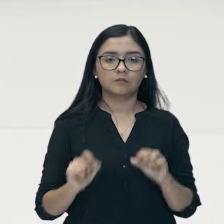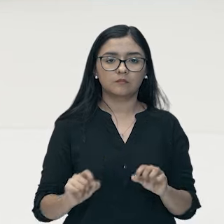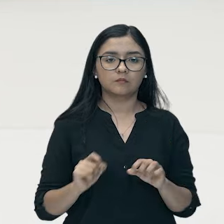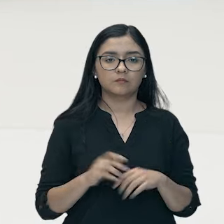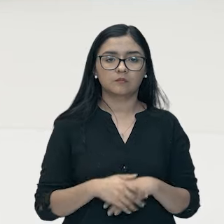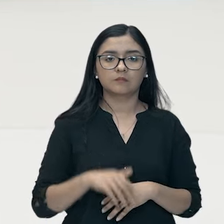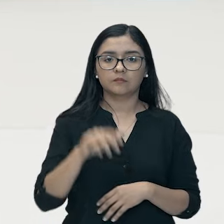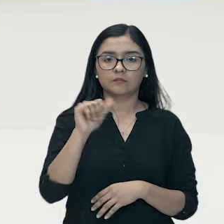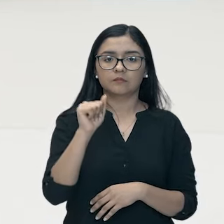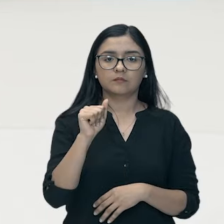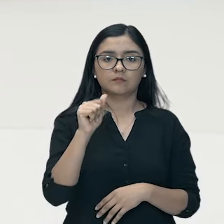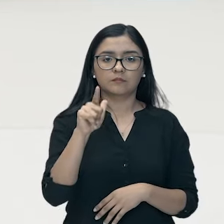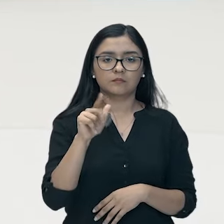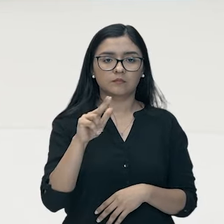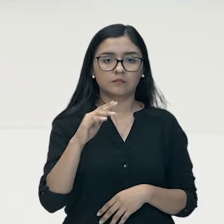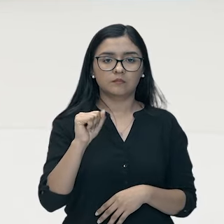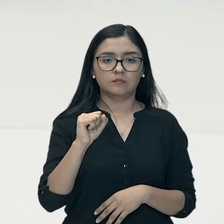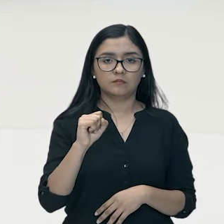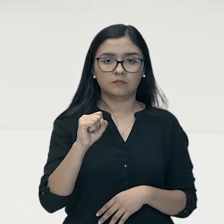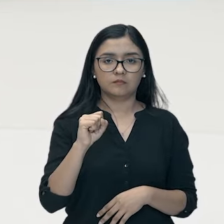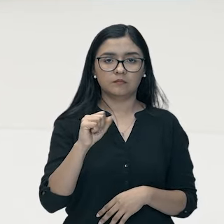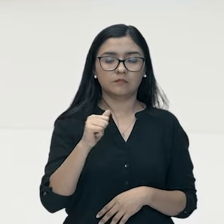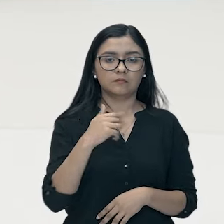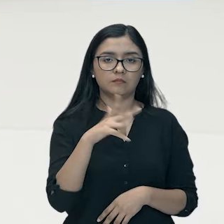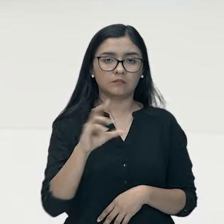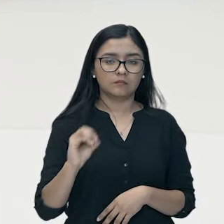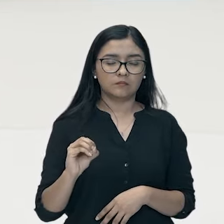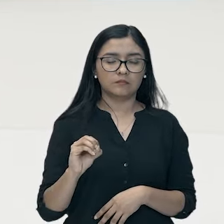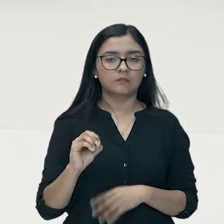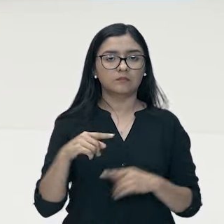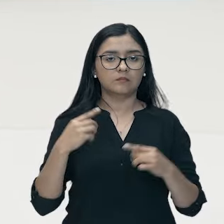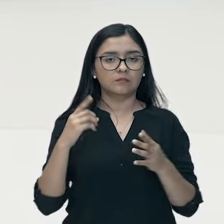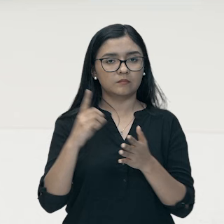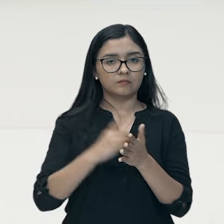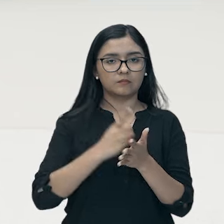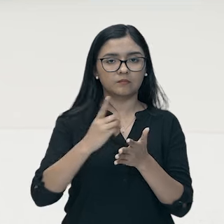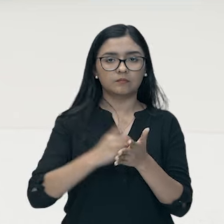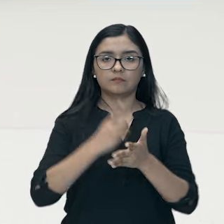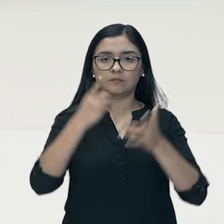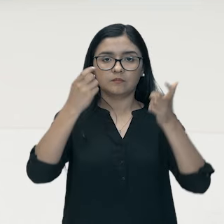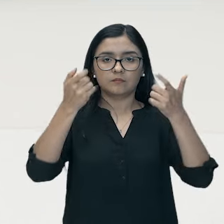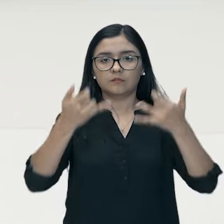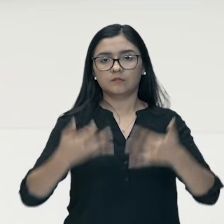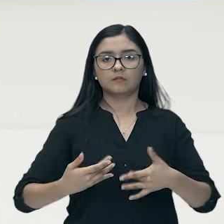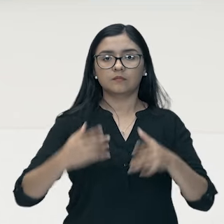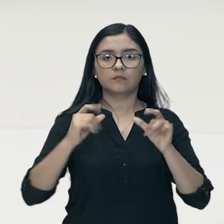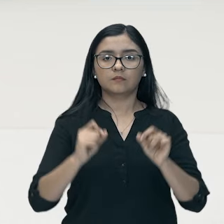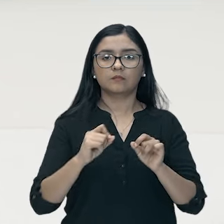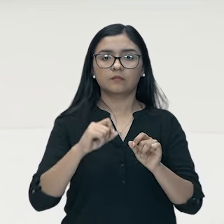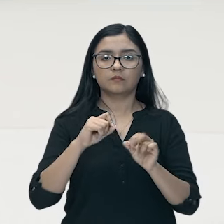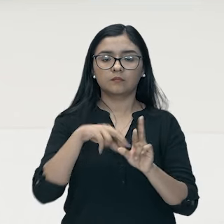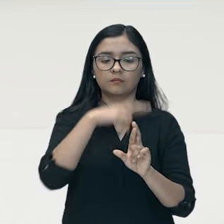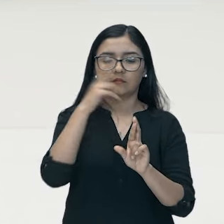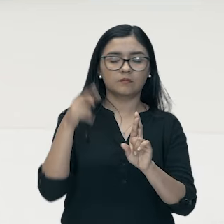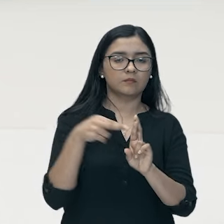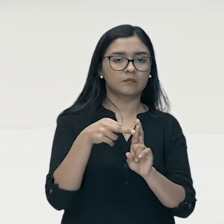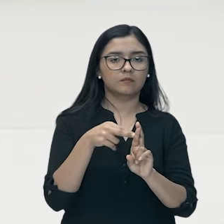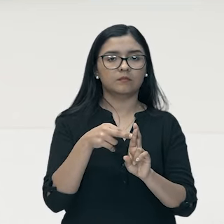alusão vejamos aqui alusão de acordo com o dicionário aulete é uma referência